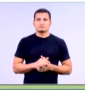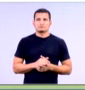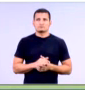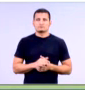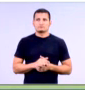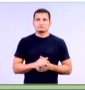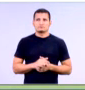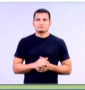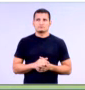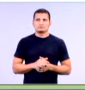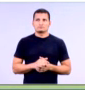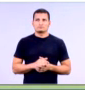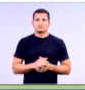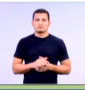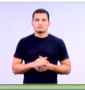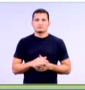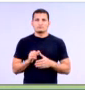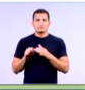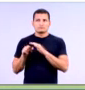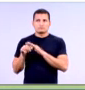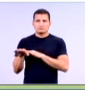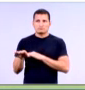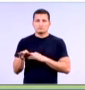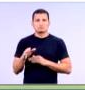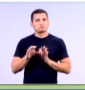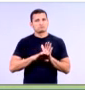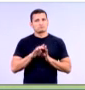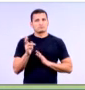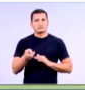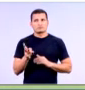E vamos lá. O depositar, o mesmo conceito, né?